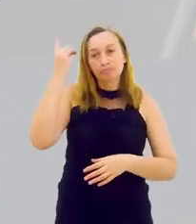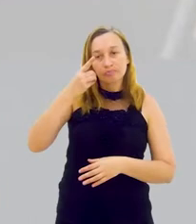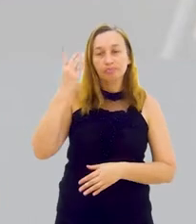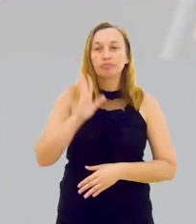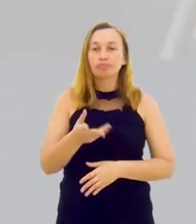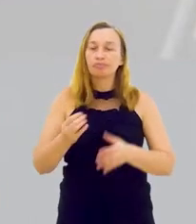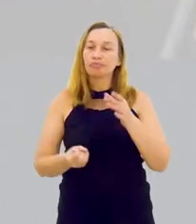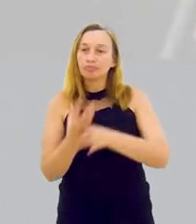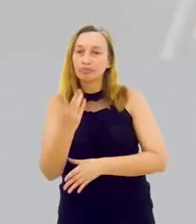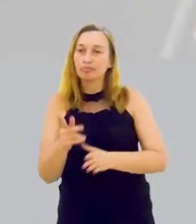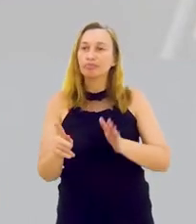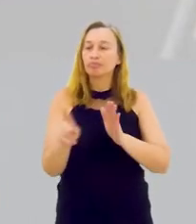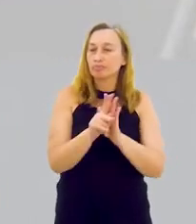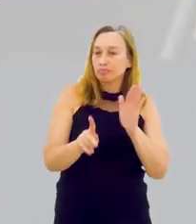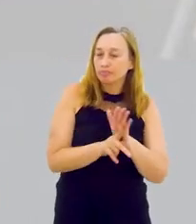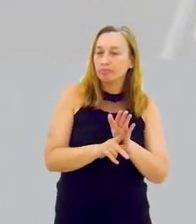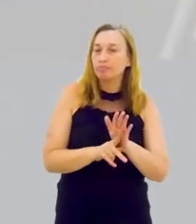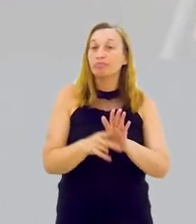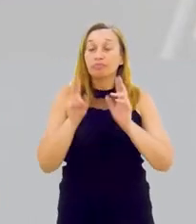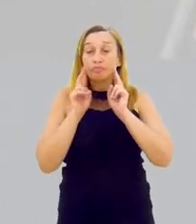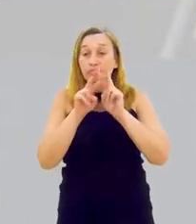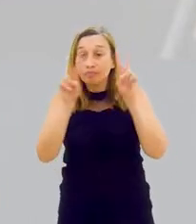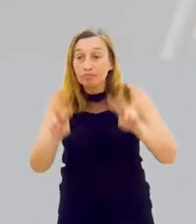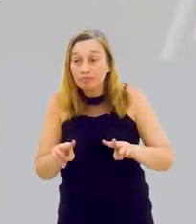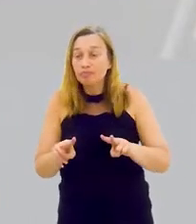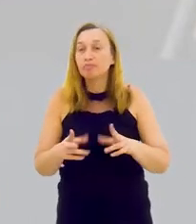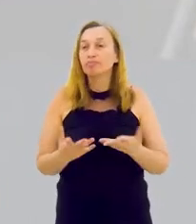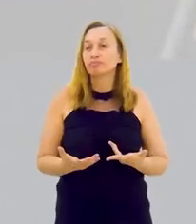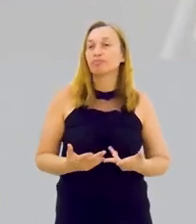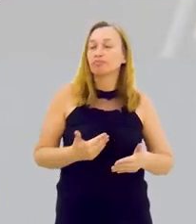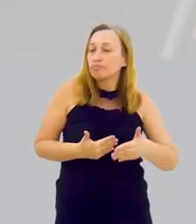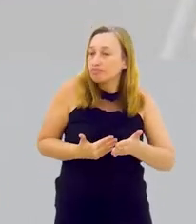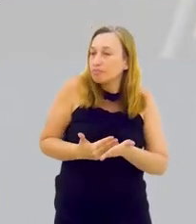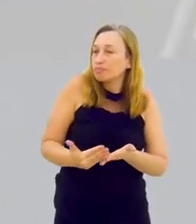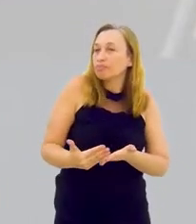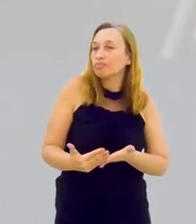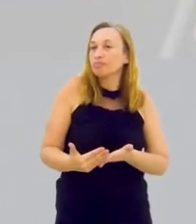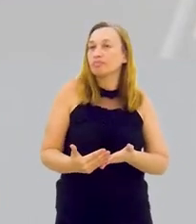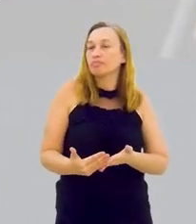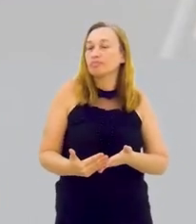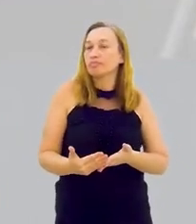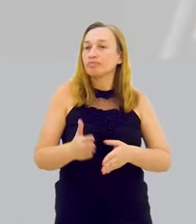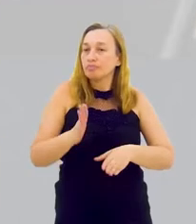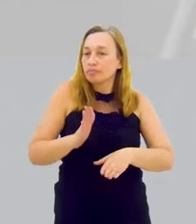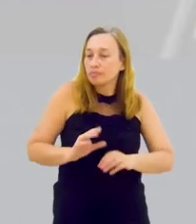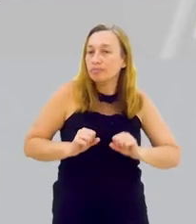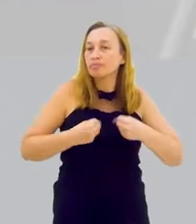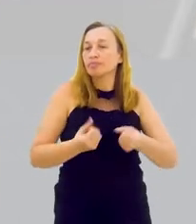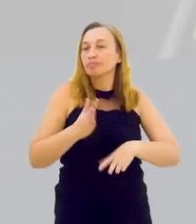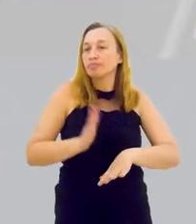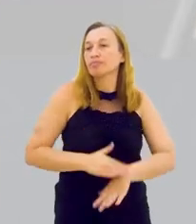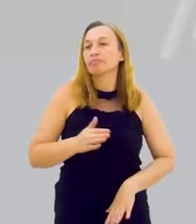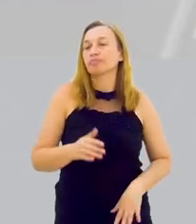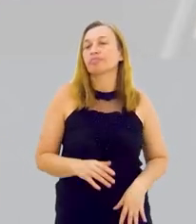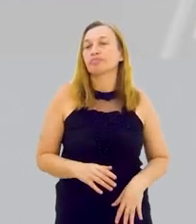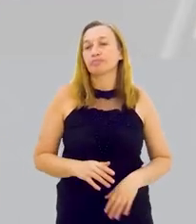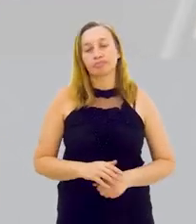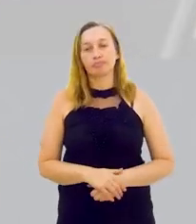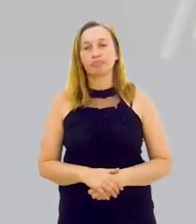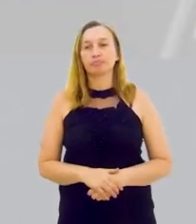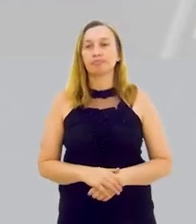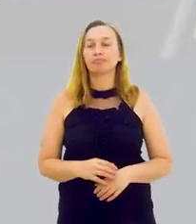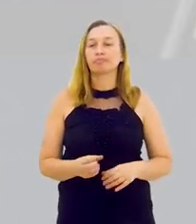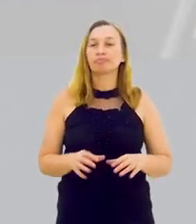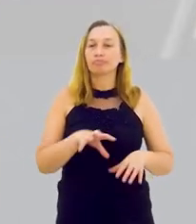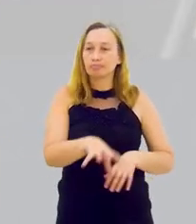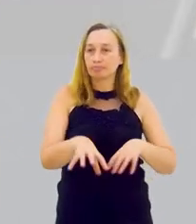de visando o adensamento de cadeia produtiva, começaram a fazer isso, tem que se fazer de forma mais incisiva, cada vez mais, adensar cadeias